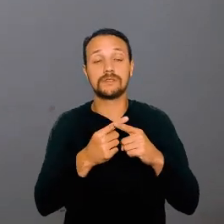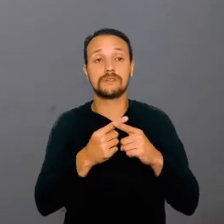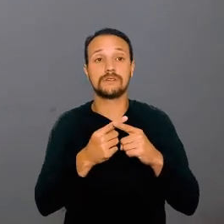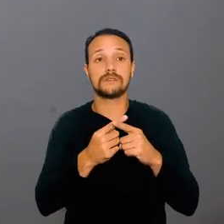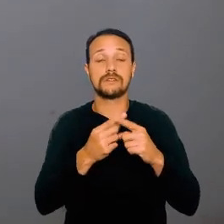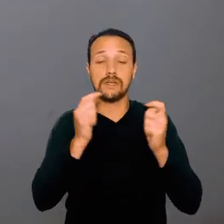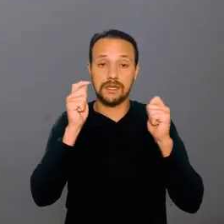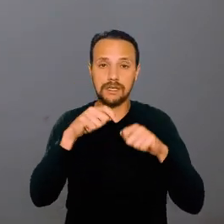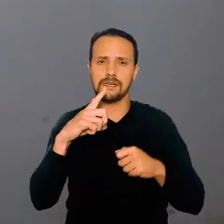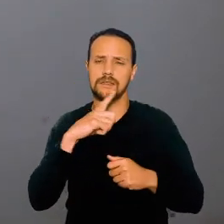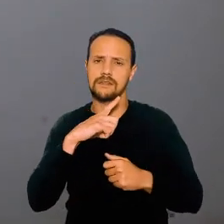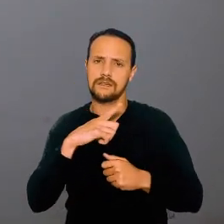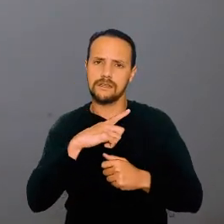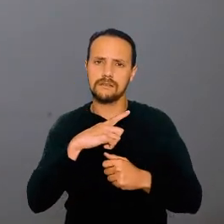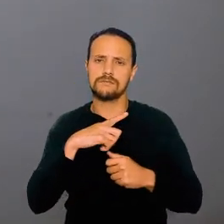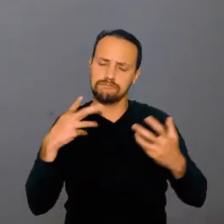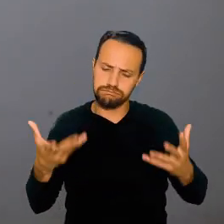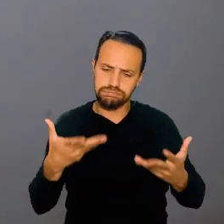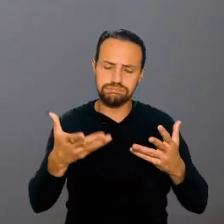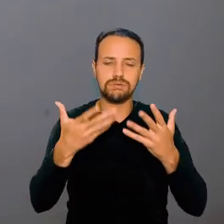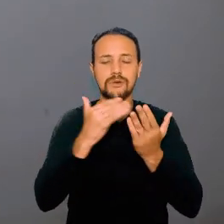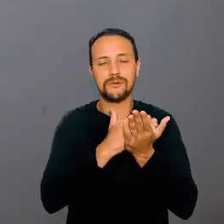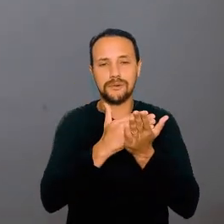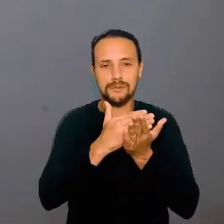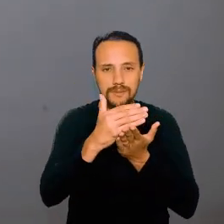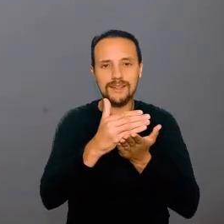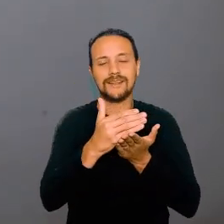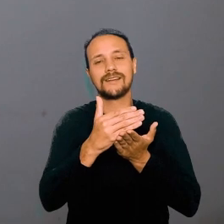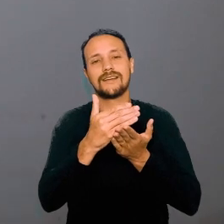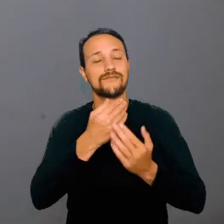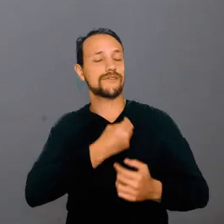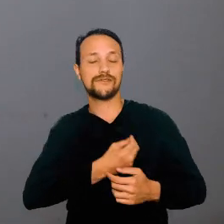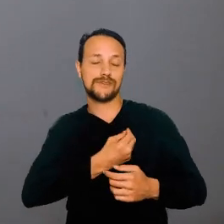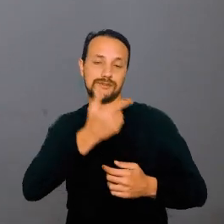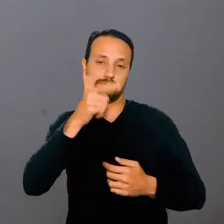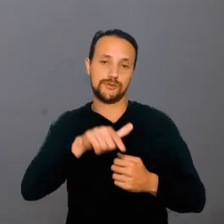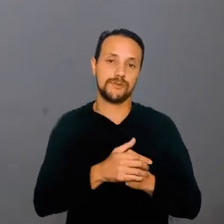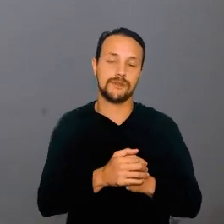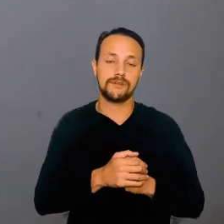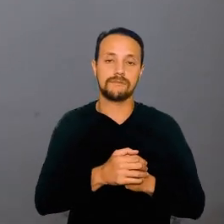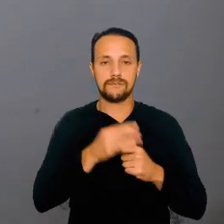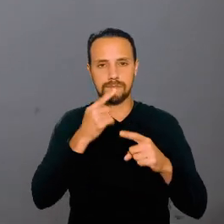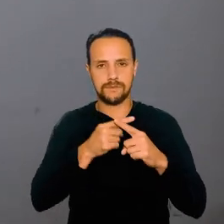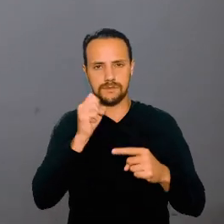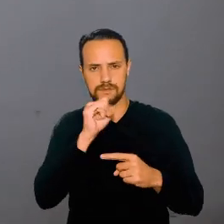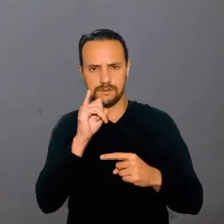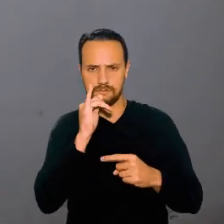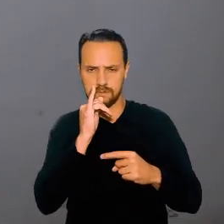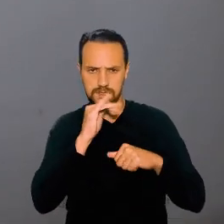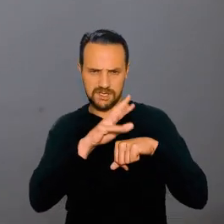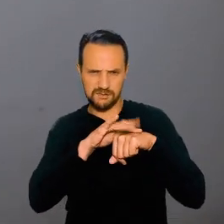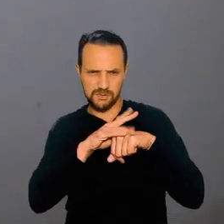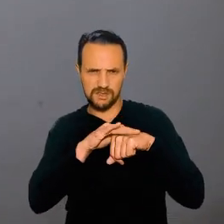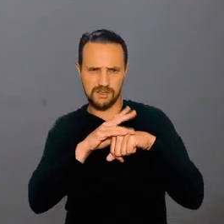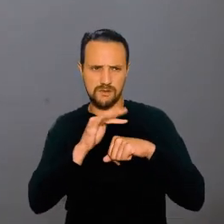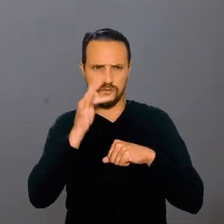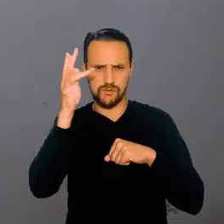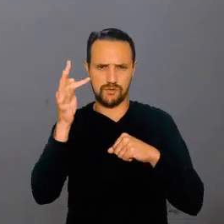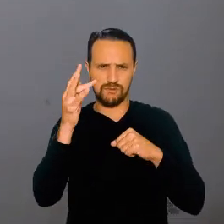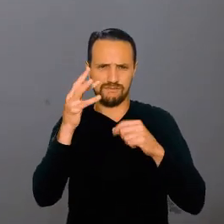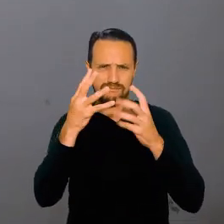atendida Alessandra, também que participa de várias atividades aqui da instituição e ela também é uma das integrantes do